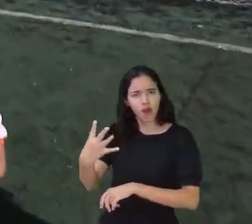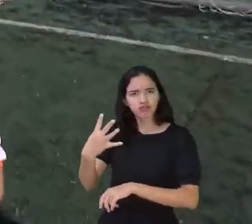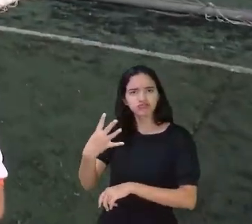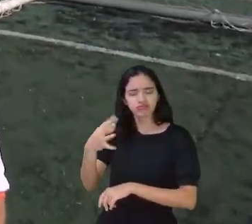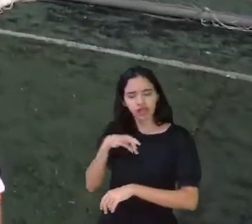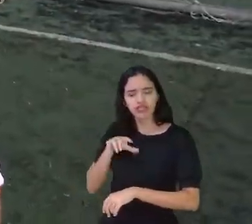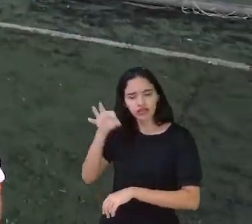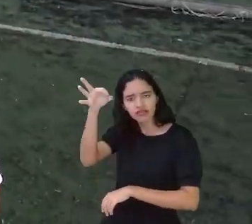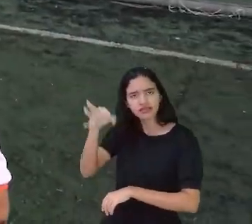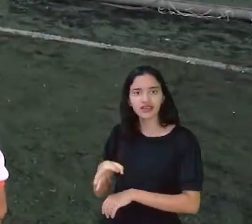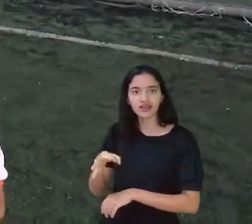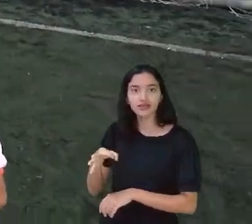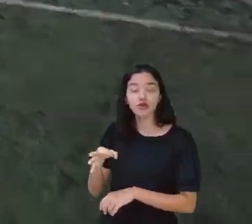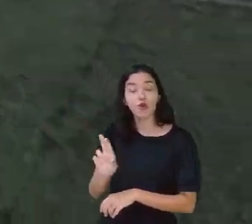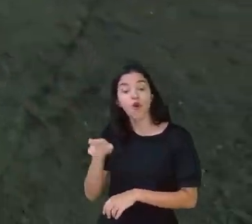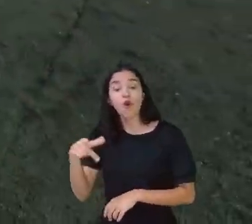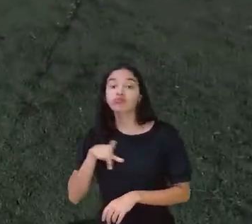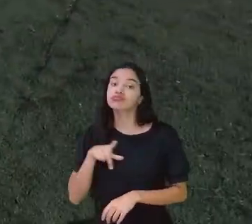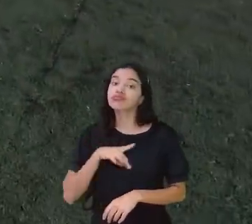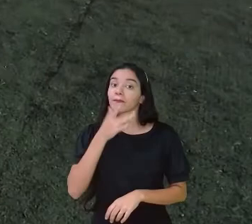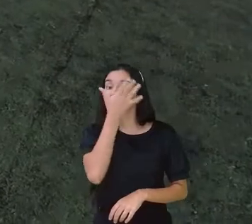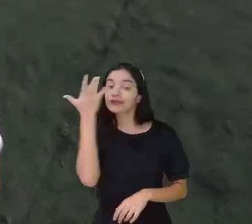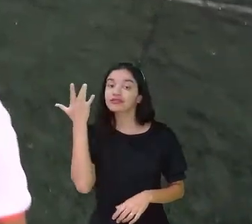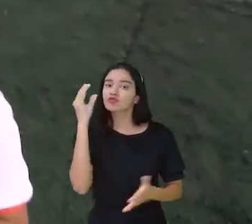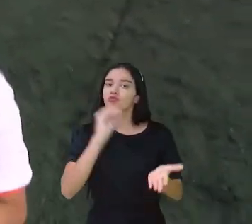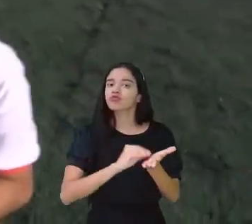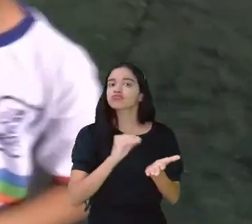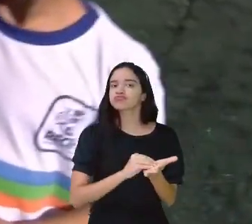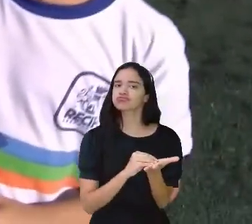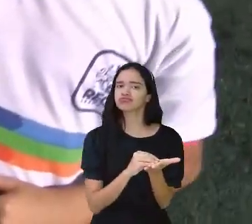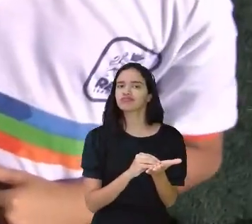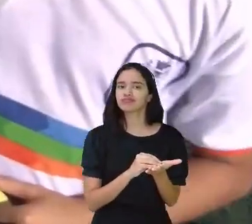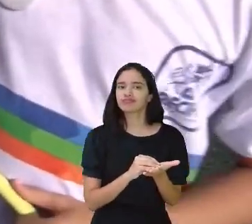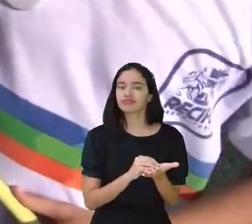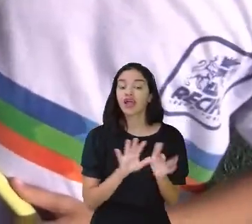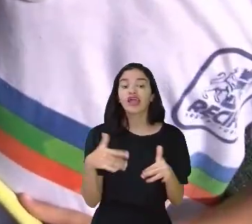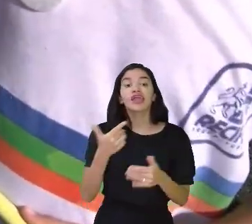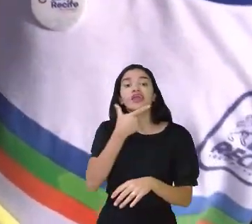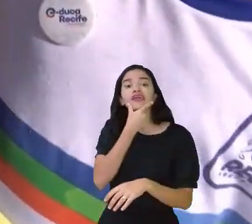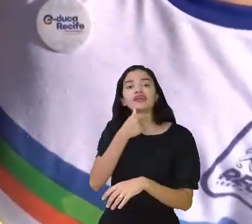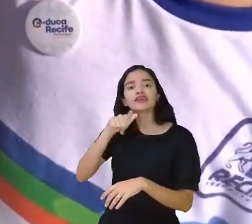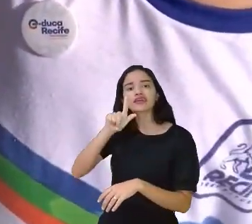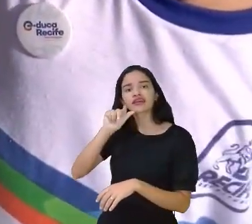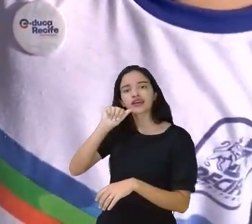certinho. Ou tem gente sobrando? E